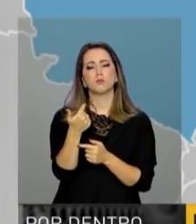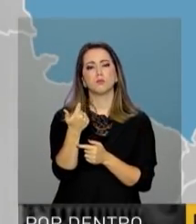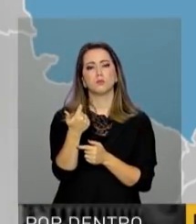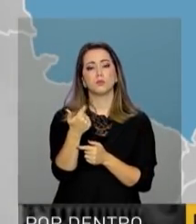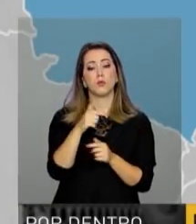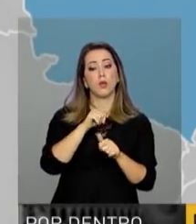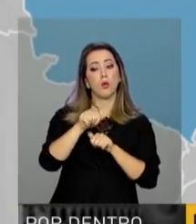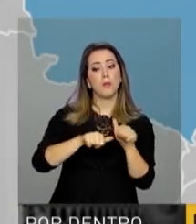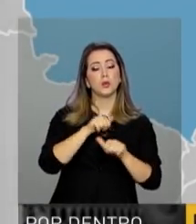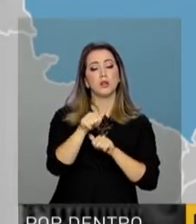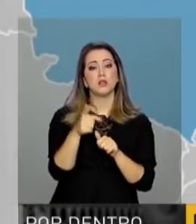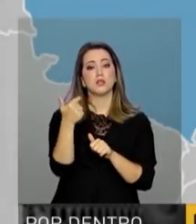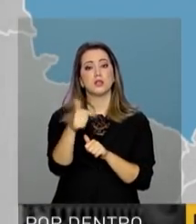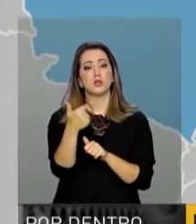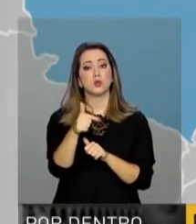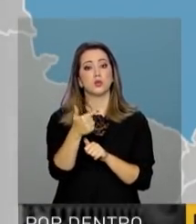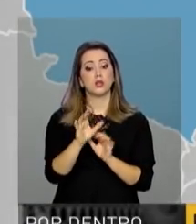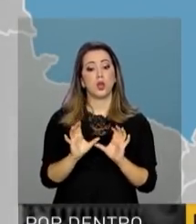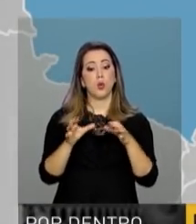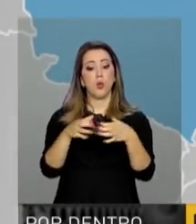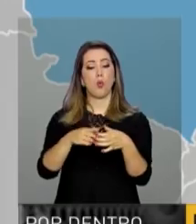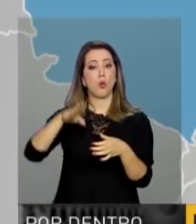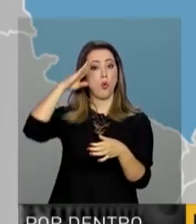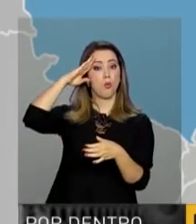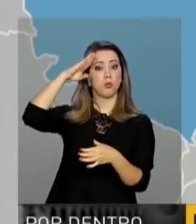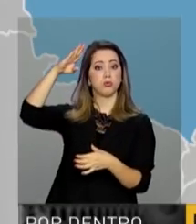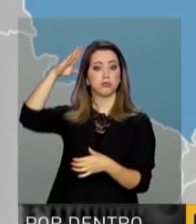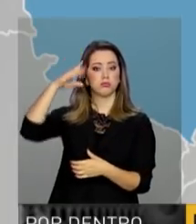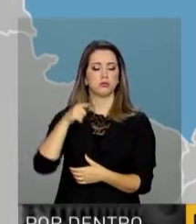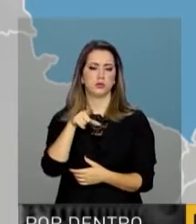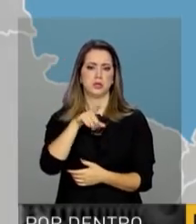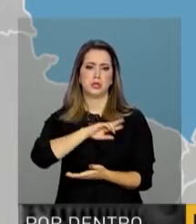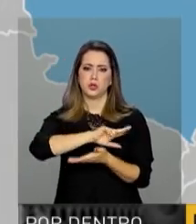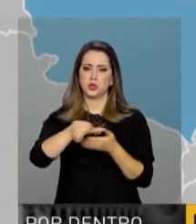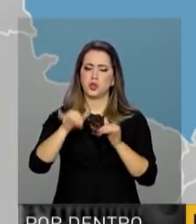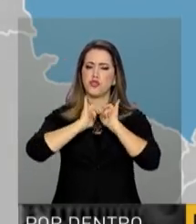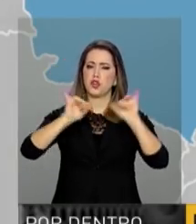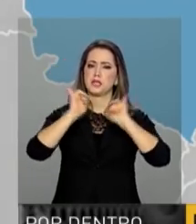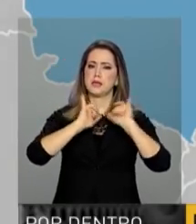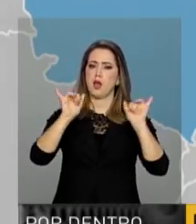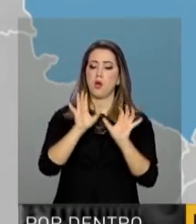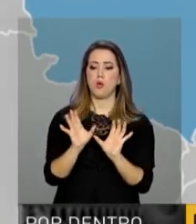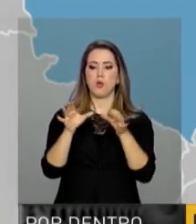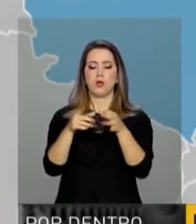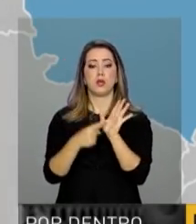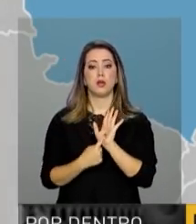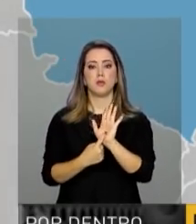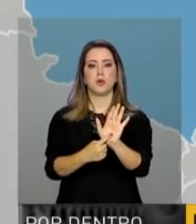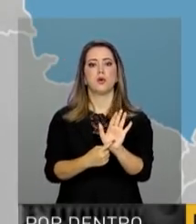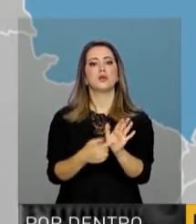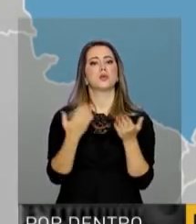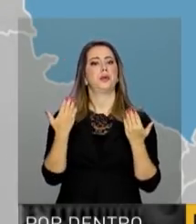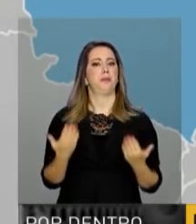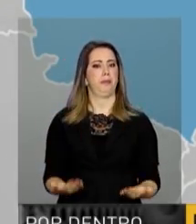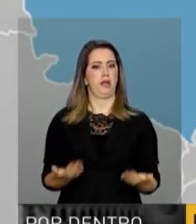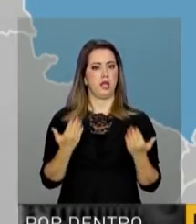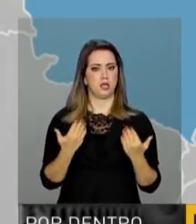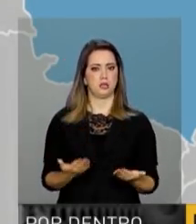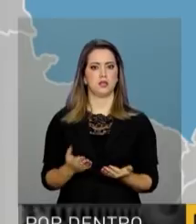das mudanças das Forças Armadas, dos militares. A gente tem uma série de divulgações mostrando o quanto pesa para a Previdência